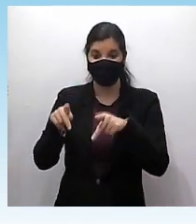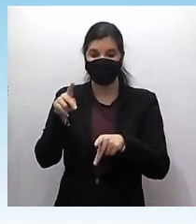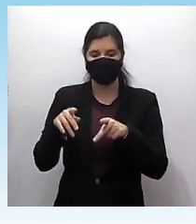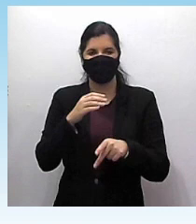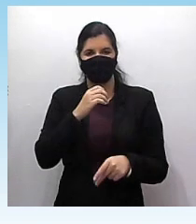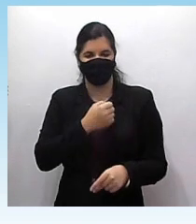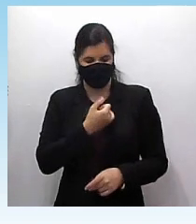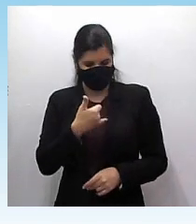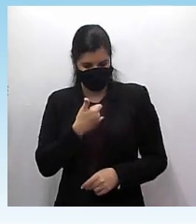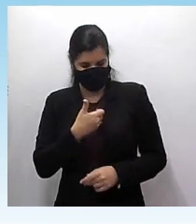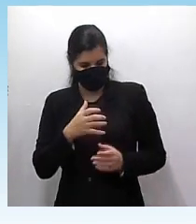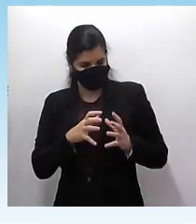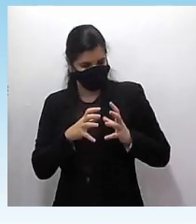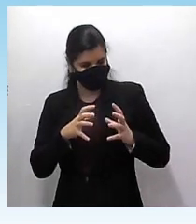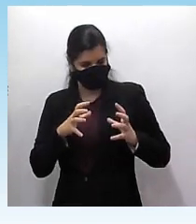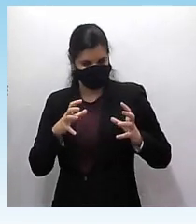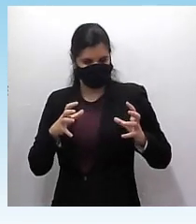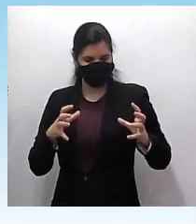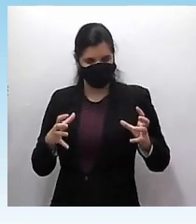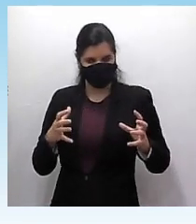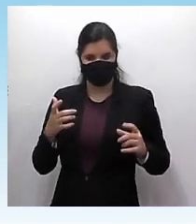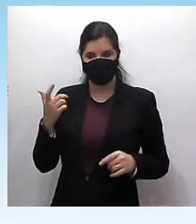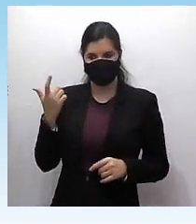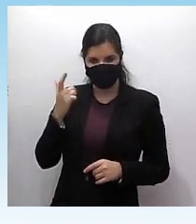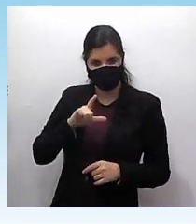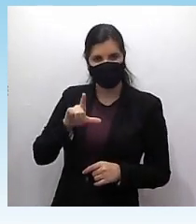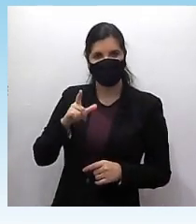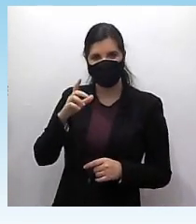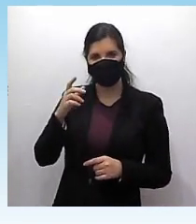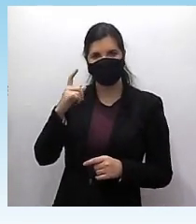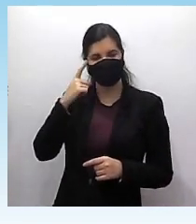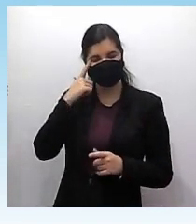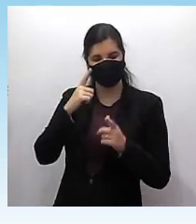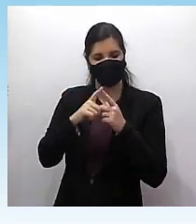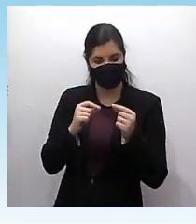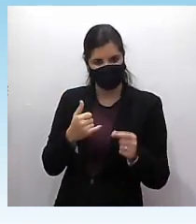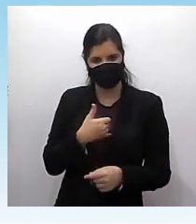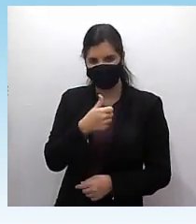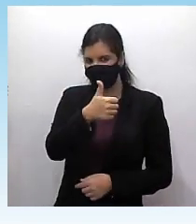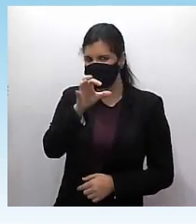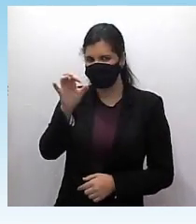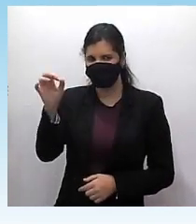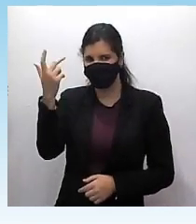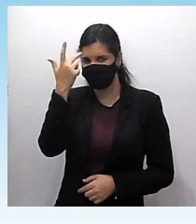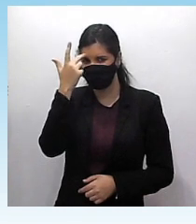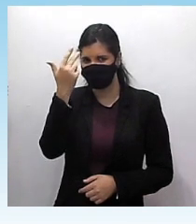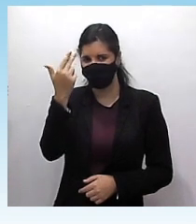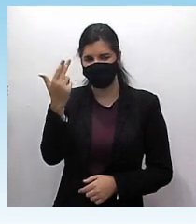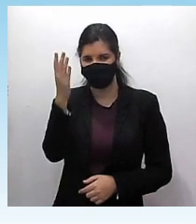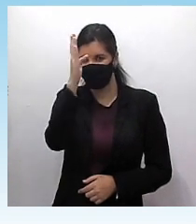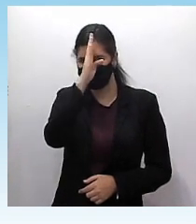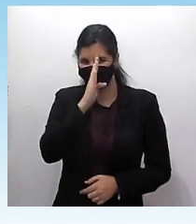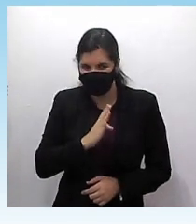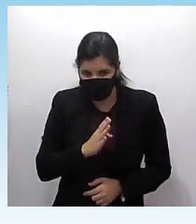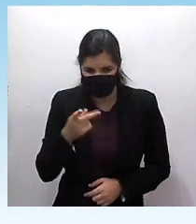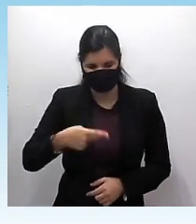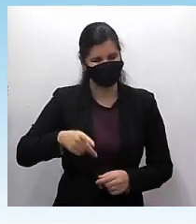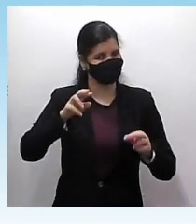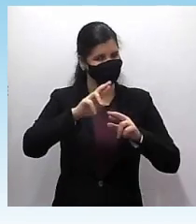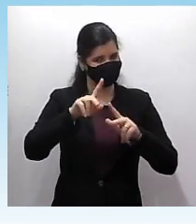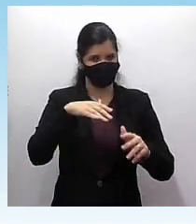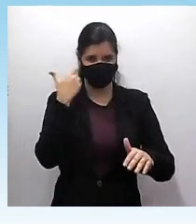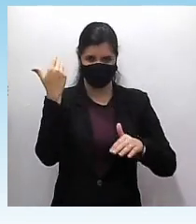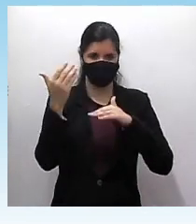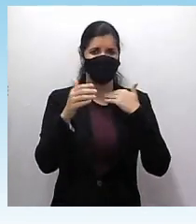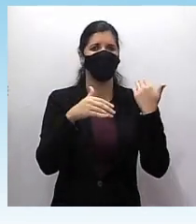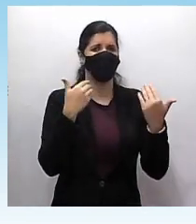ao Japão, chegar a 100 anos é uma coisa comum. No Brasil, não, né? No Brasil, a nossa mortalidade ainda é muito alta,